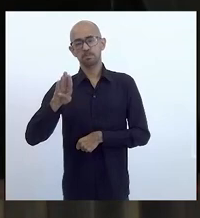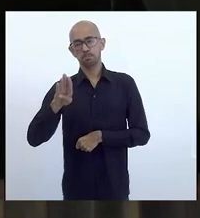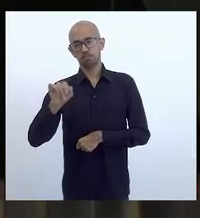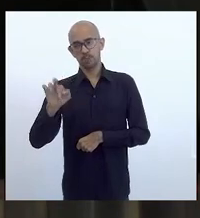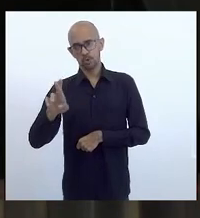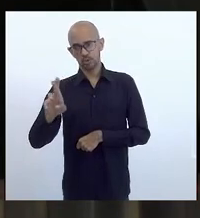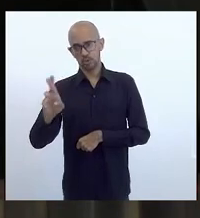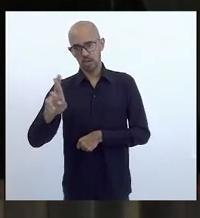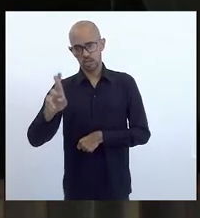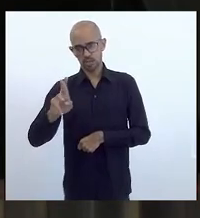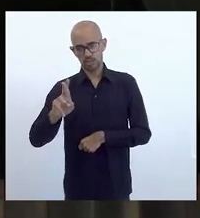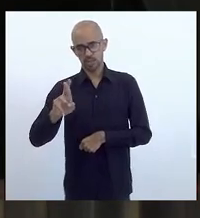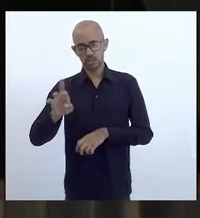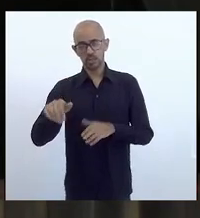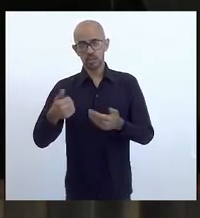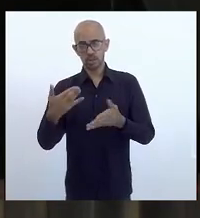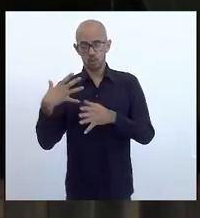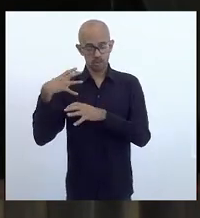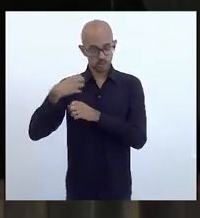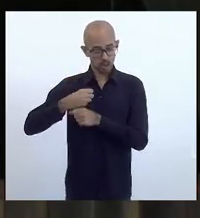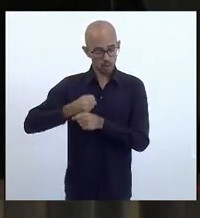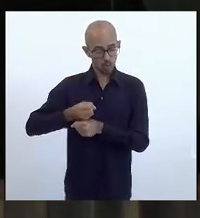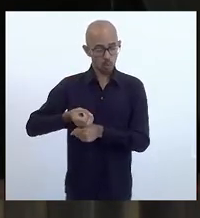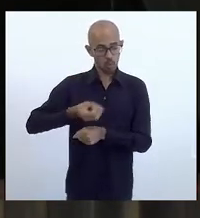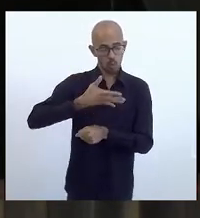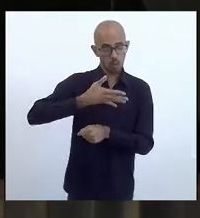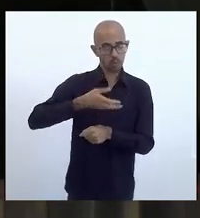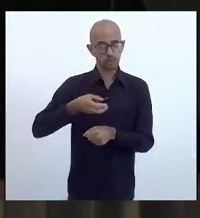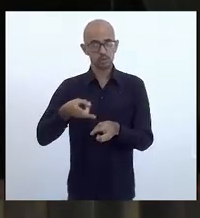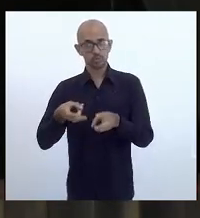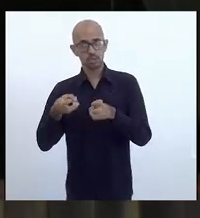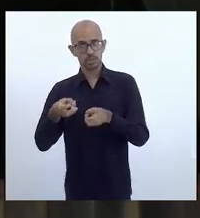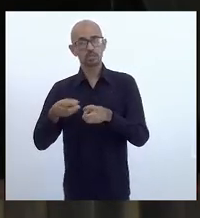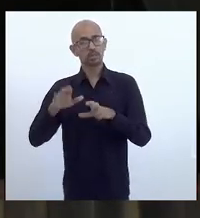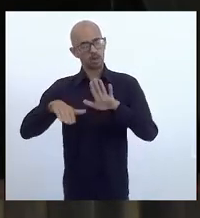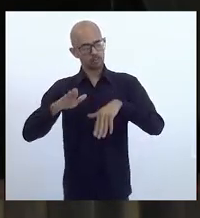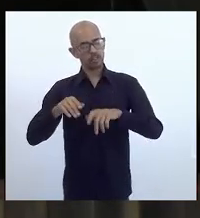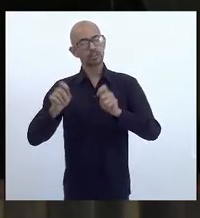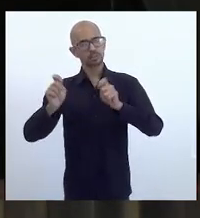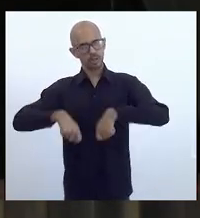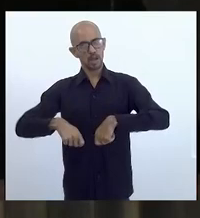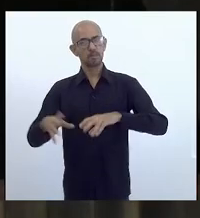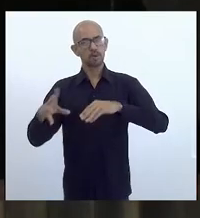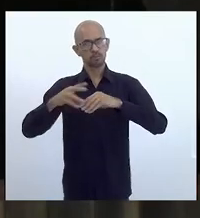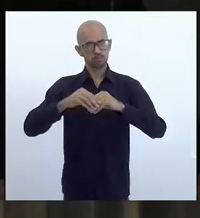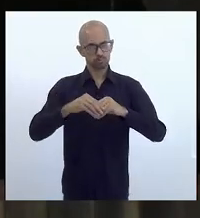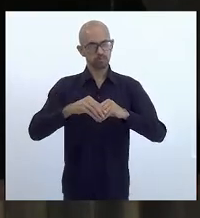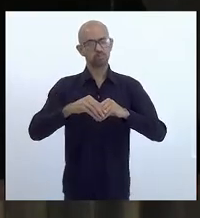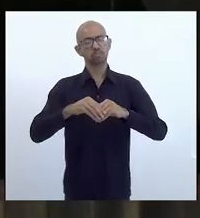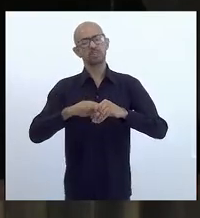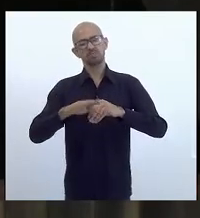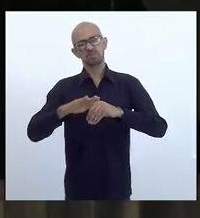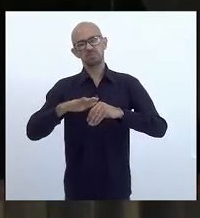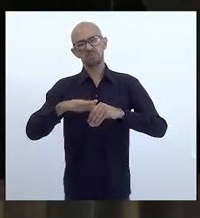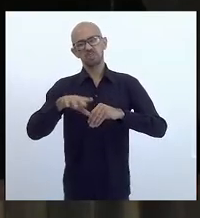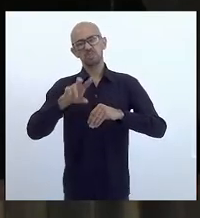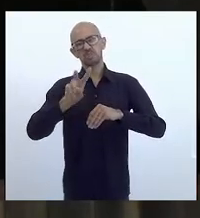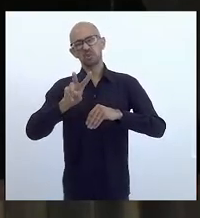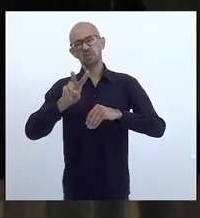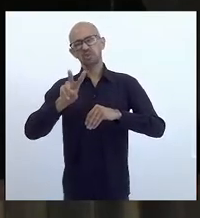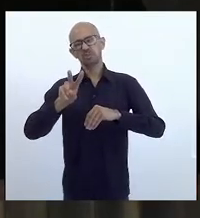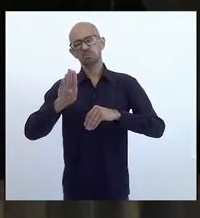essa nova previsão, a gente acredita aí que tenha um incremento dessa receita de pouco mais de 2